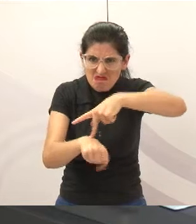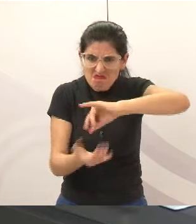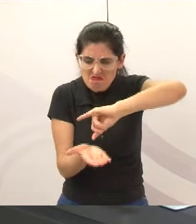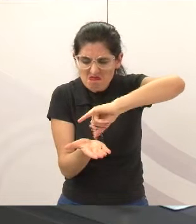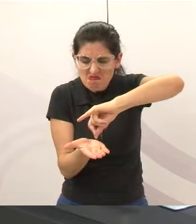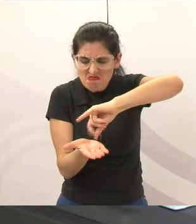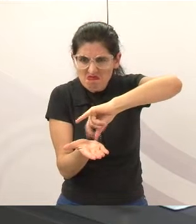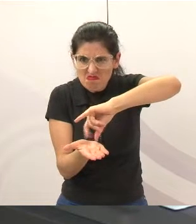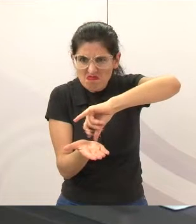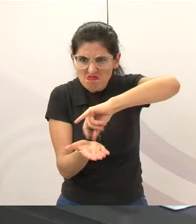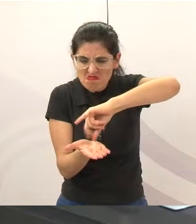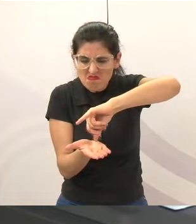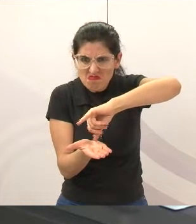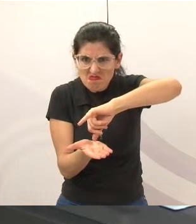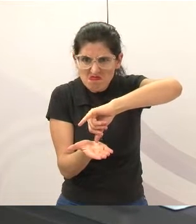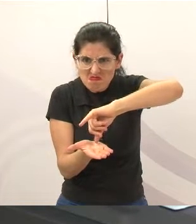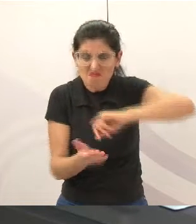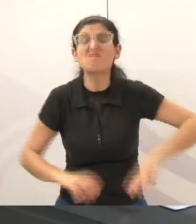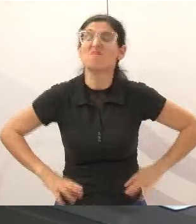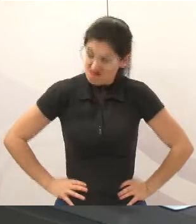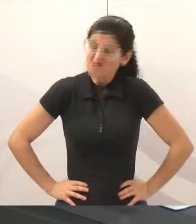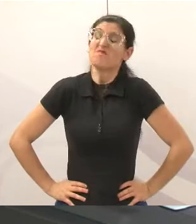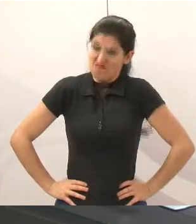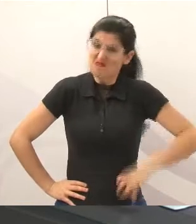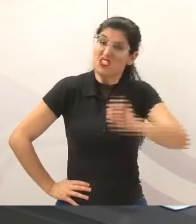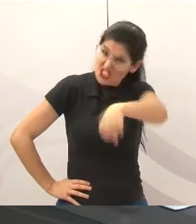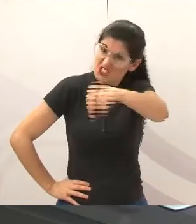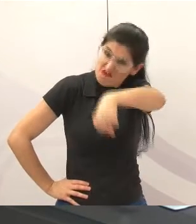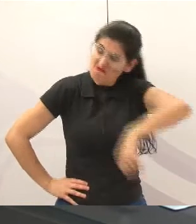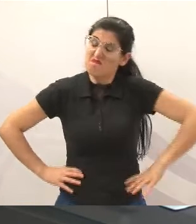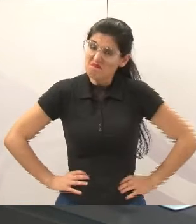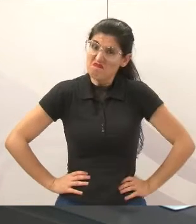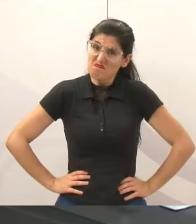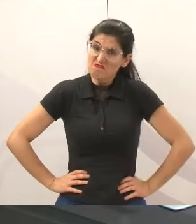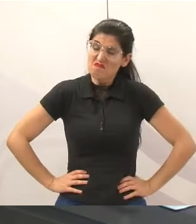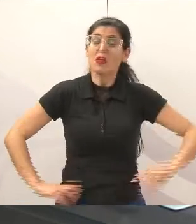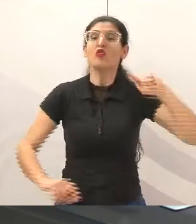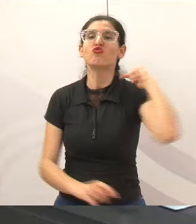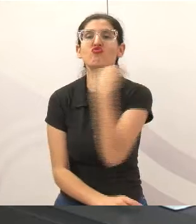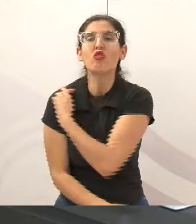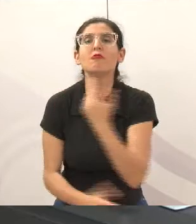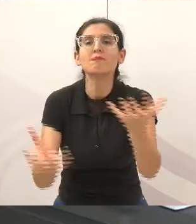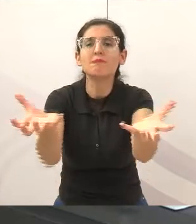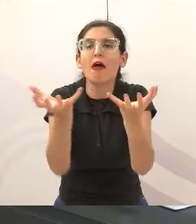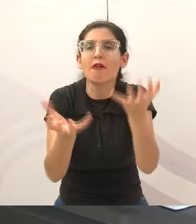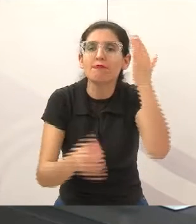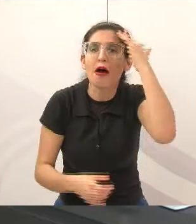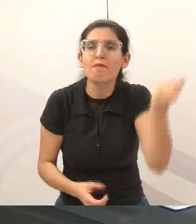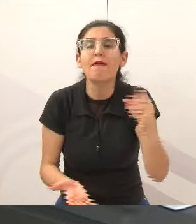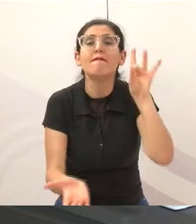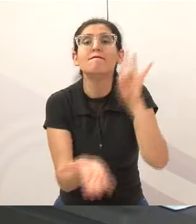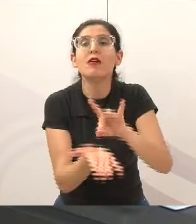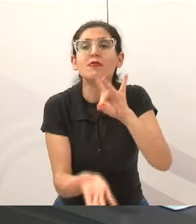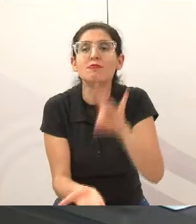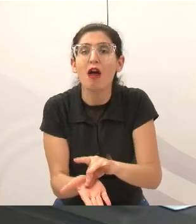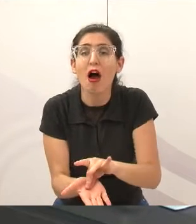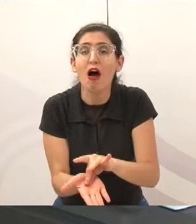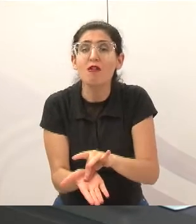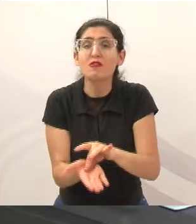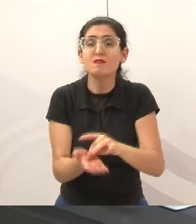Então perceba o seguinte, que é natural que todos nós queremos saber da transparência e da verdade sobre a questão